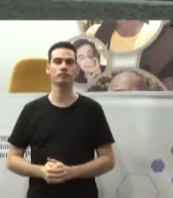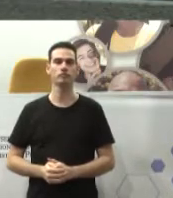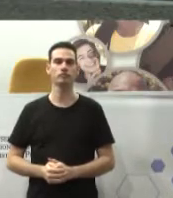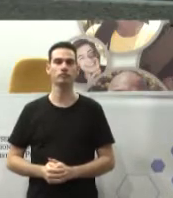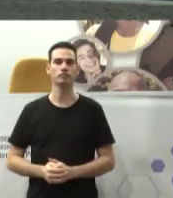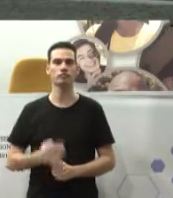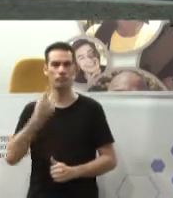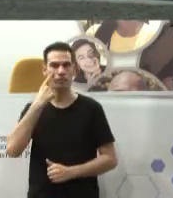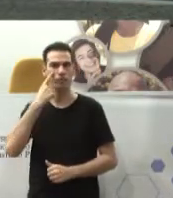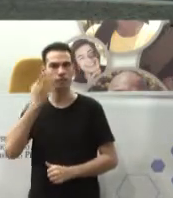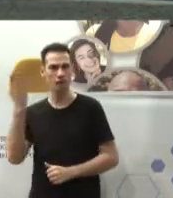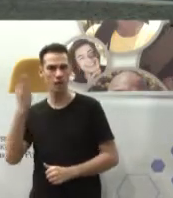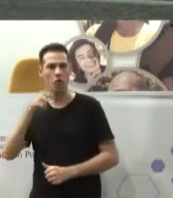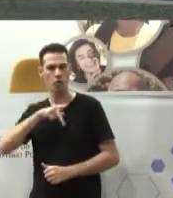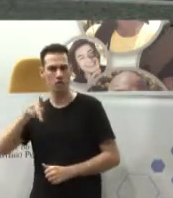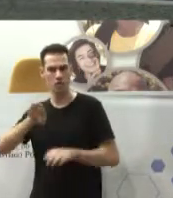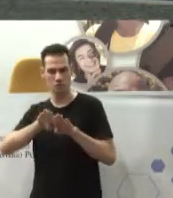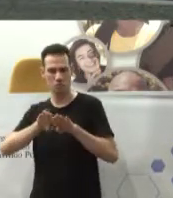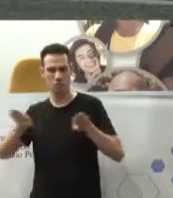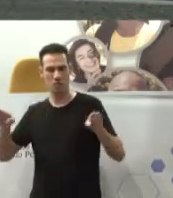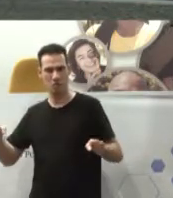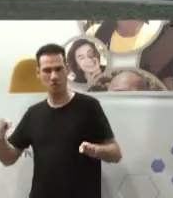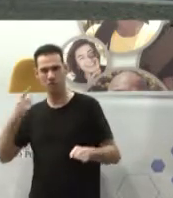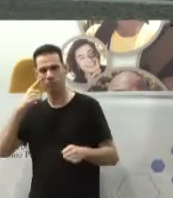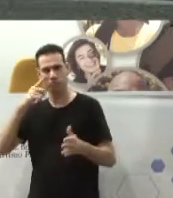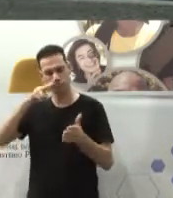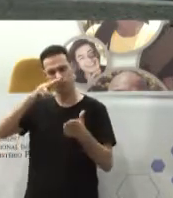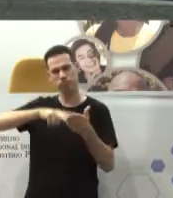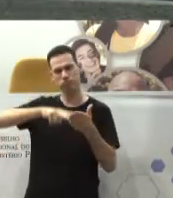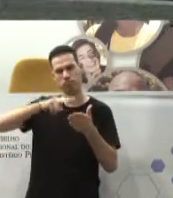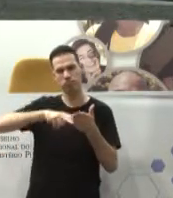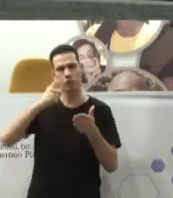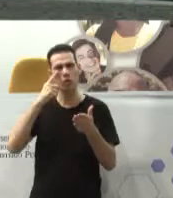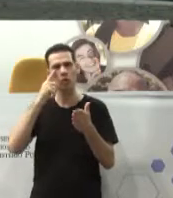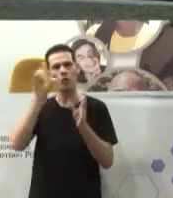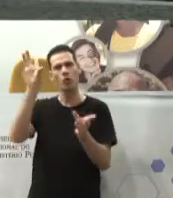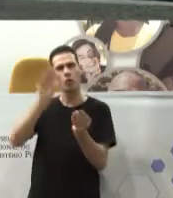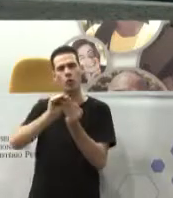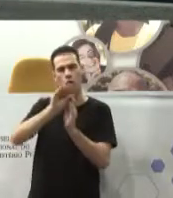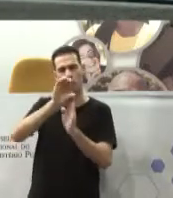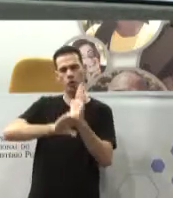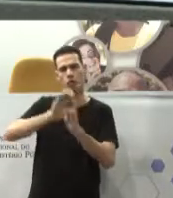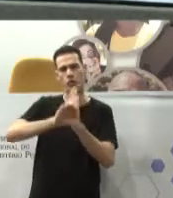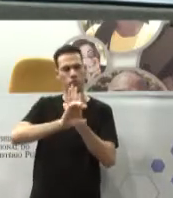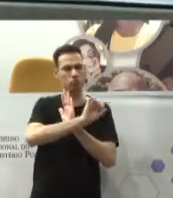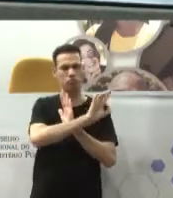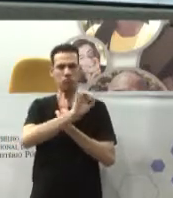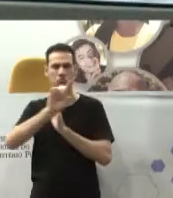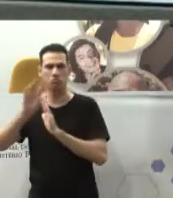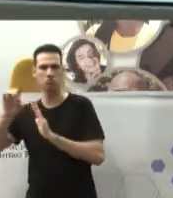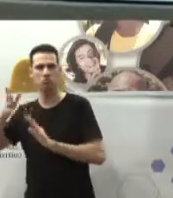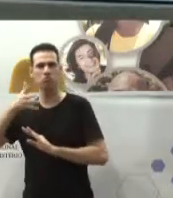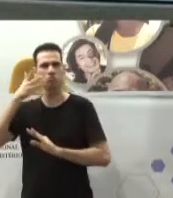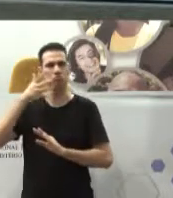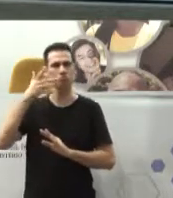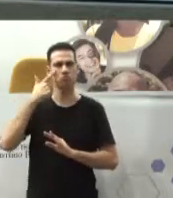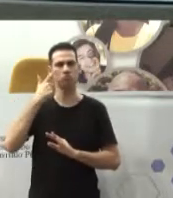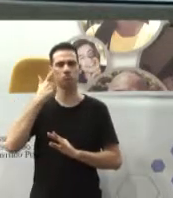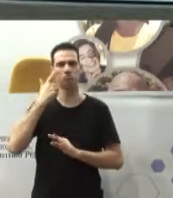Eu passo a palavra ao presidente da mesa, que fará a leitura do mini currículo dos palestrantes. Desejo a todos um ótimo